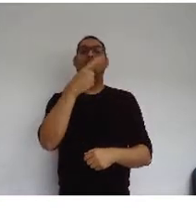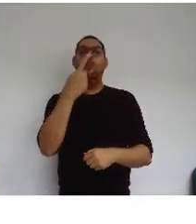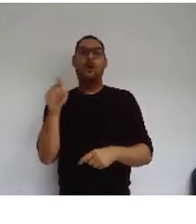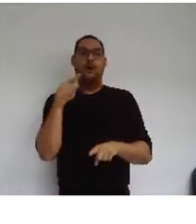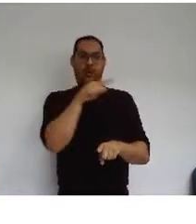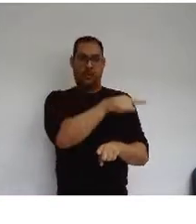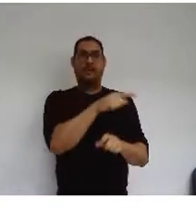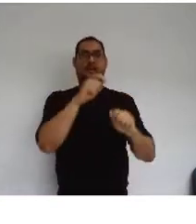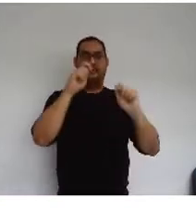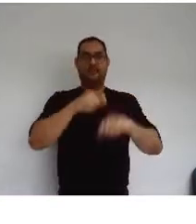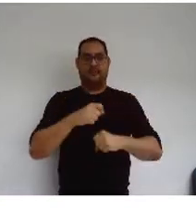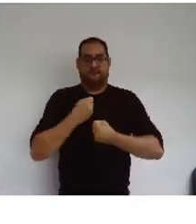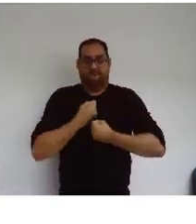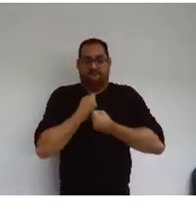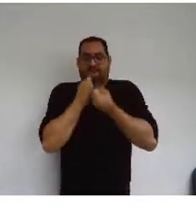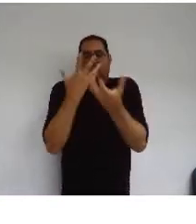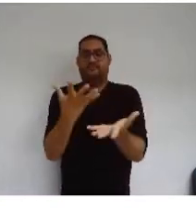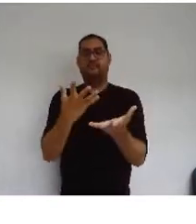sentidos